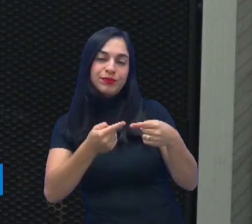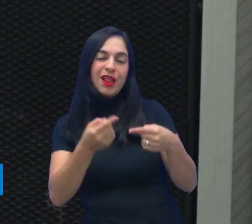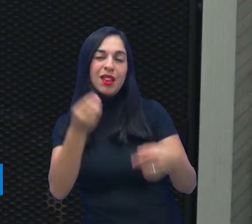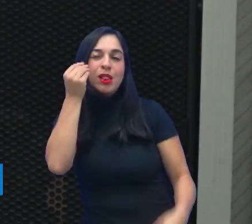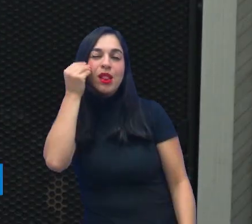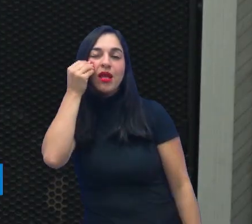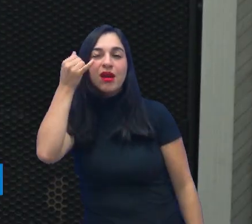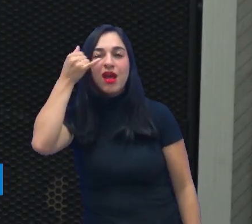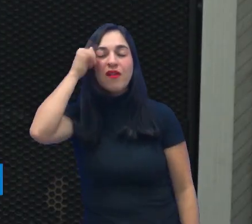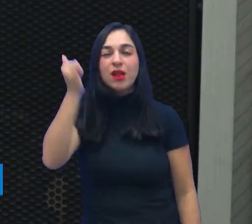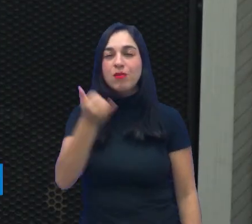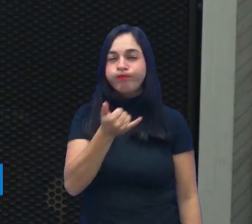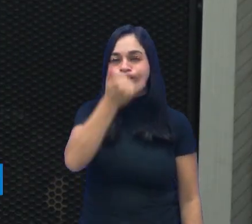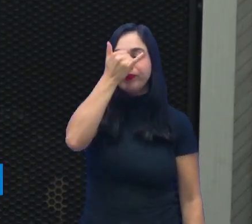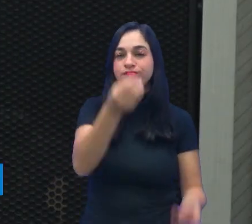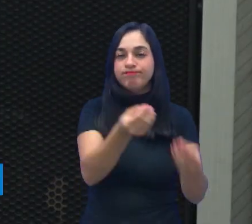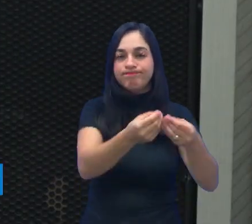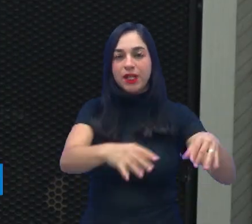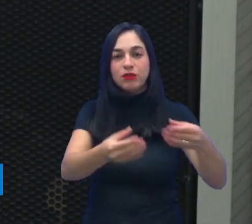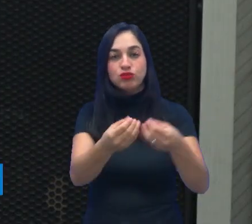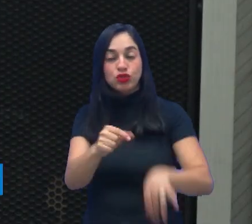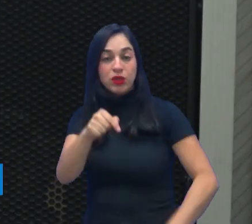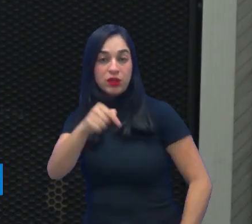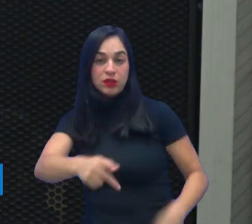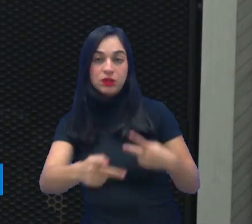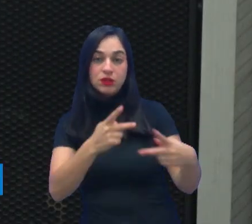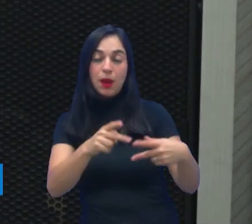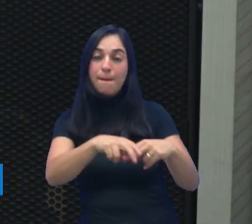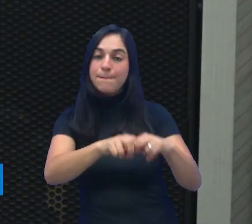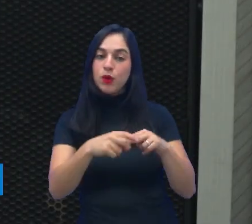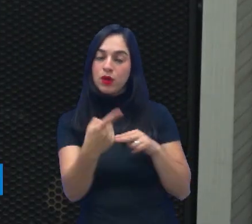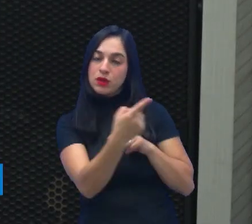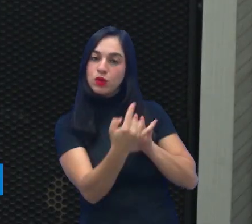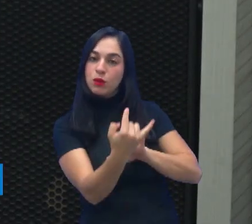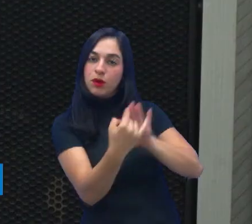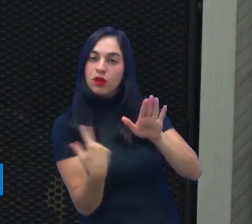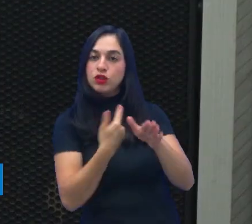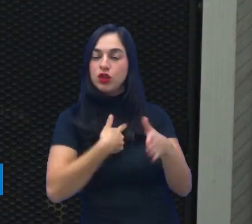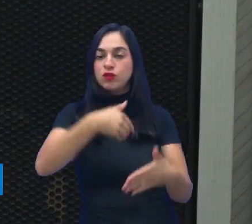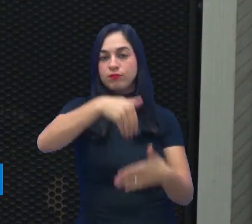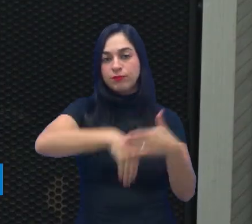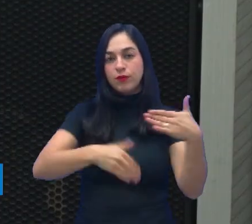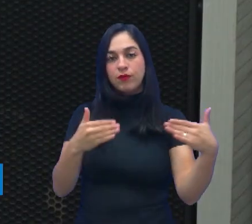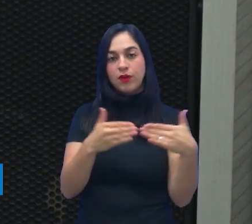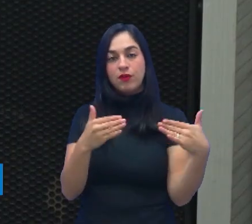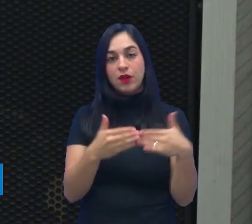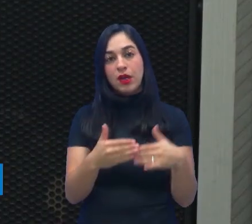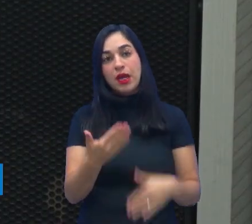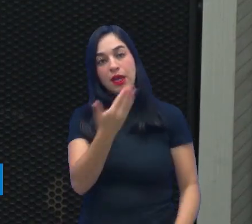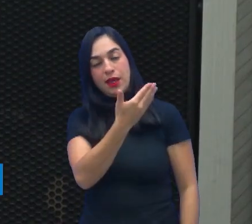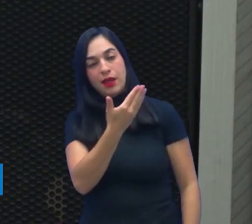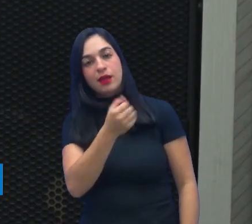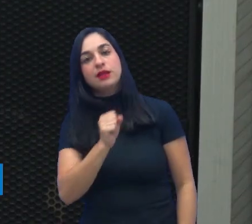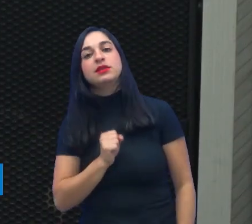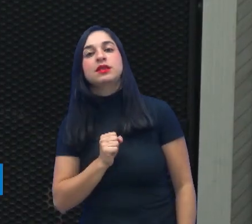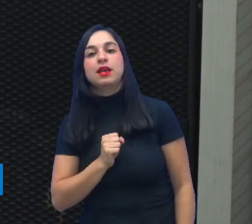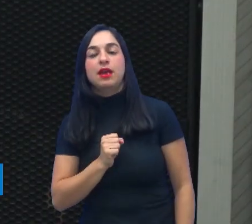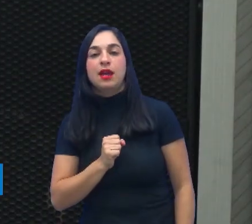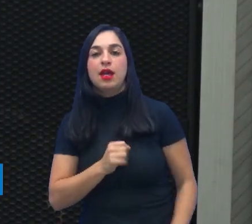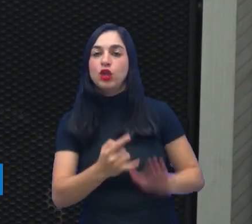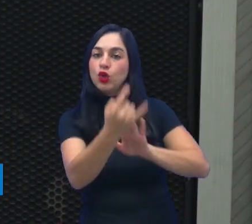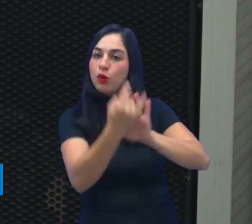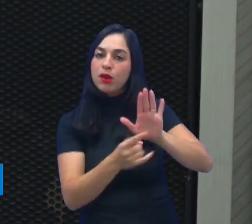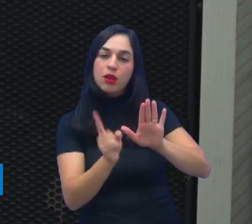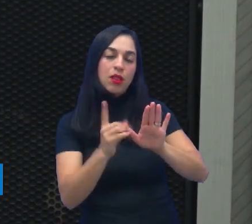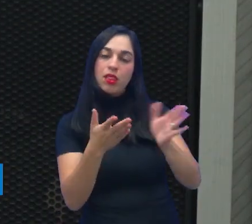em São José dos Campos. Por isso, nós votamos favoráveis. Esse requerimento for rejeitado, espero que a Câmara tome uma posição.